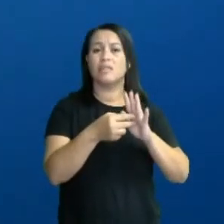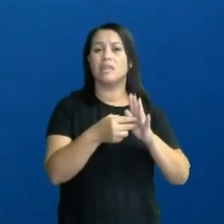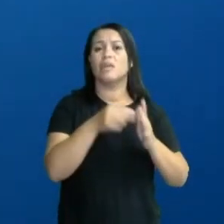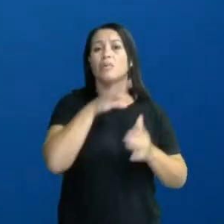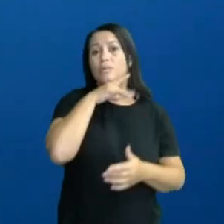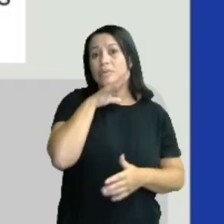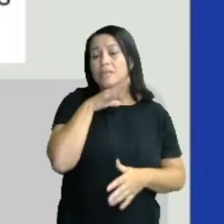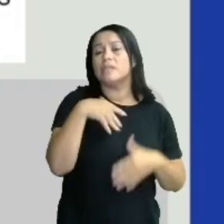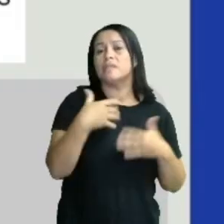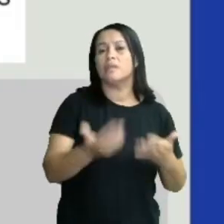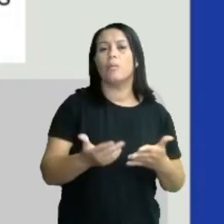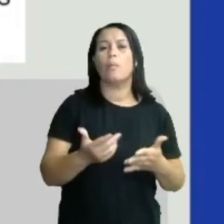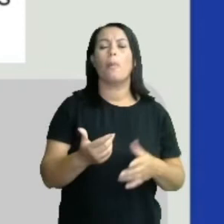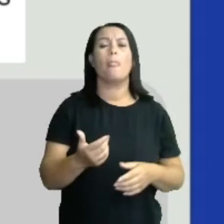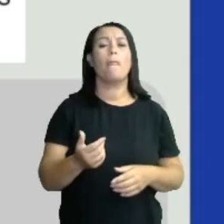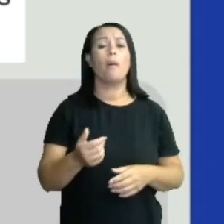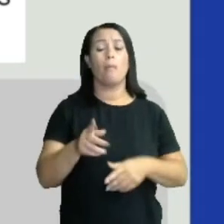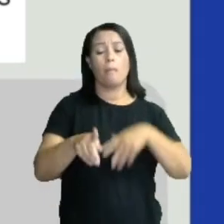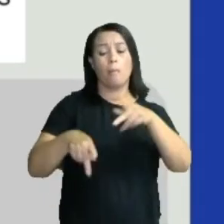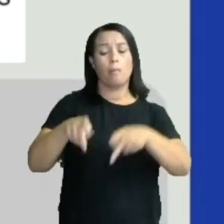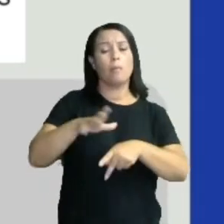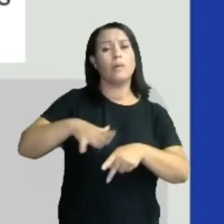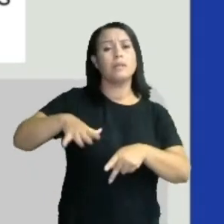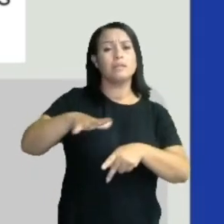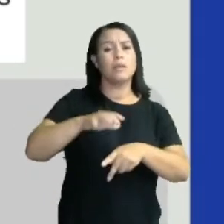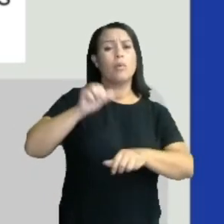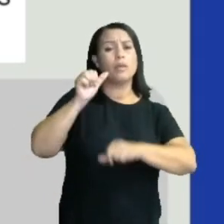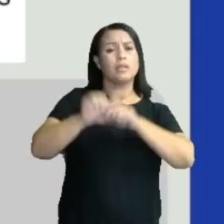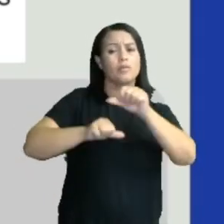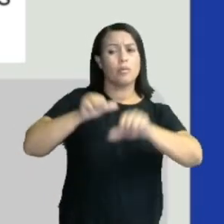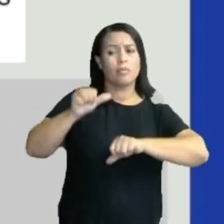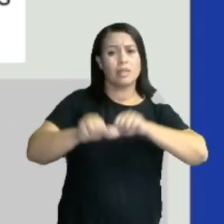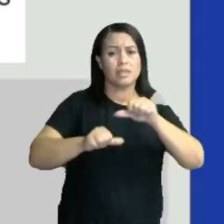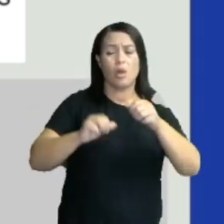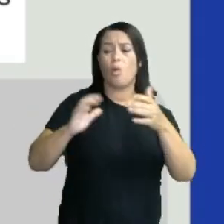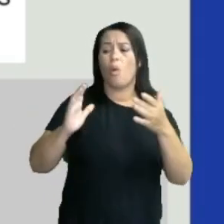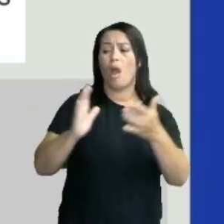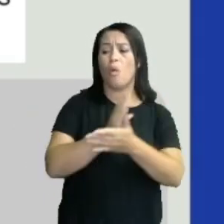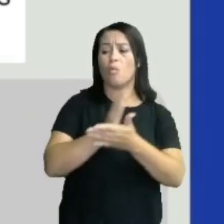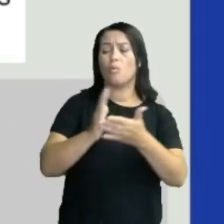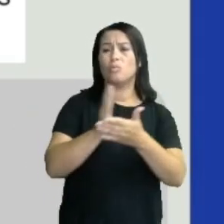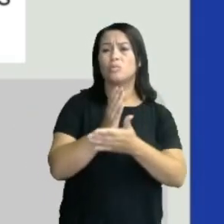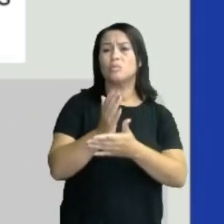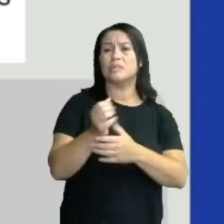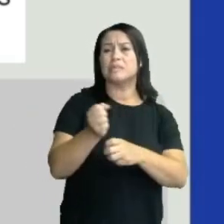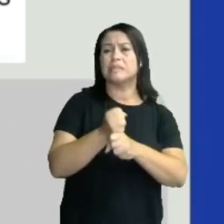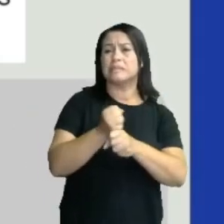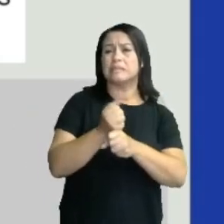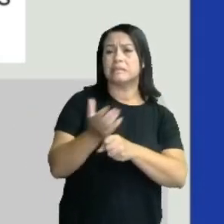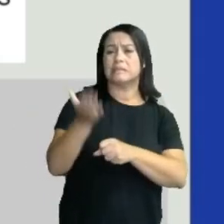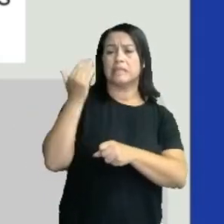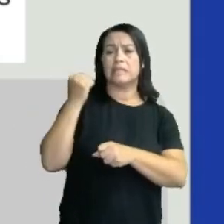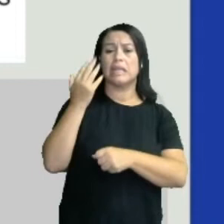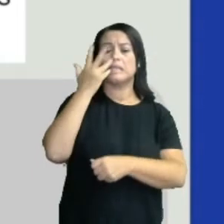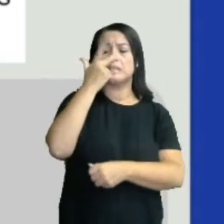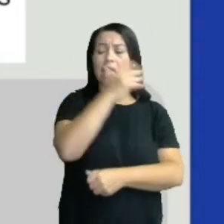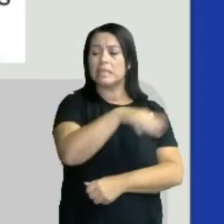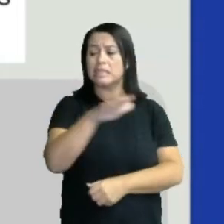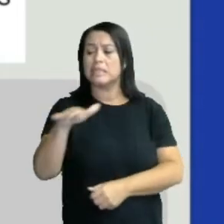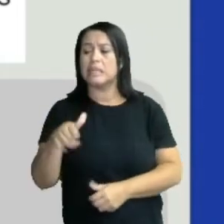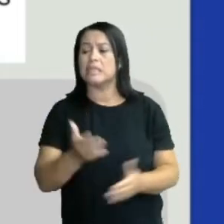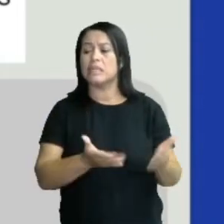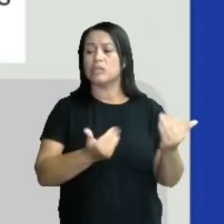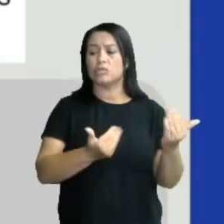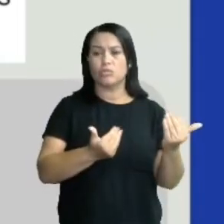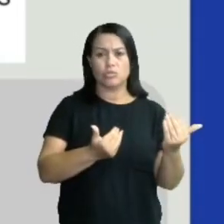certo? Então, olha, uma população em transformação. Há algumas décadas atrás, né, as crianças e os jovens